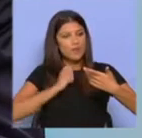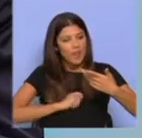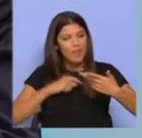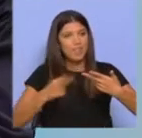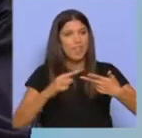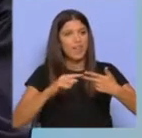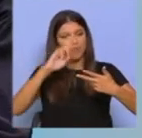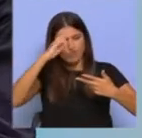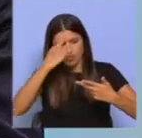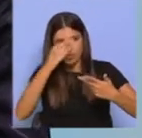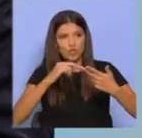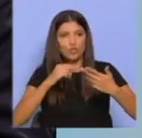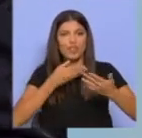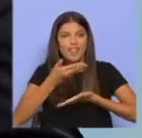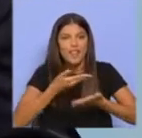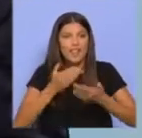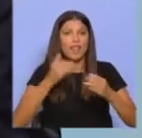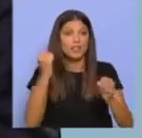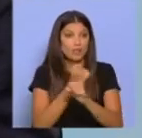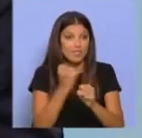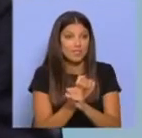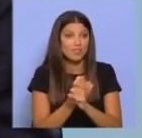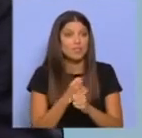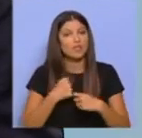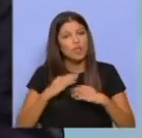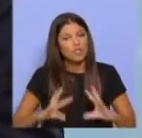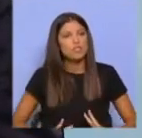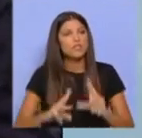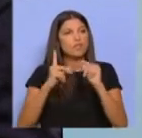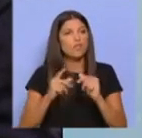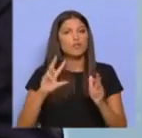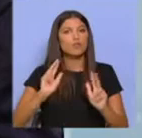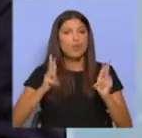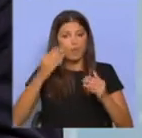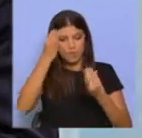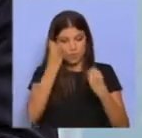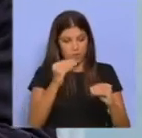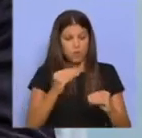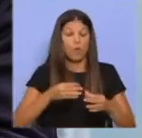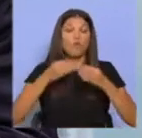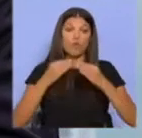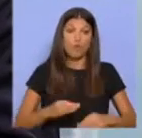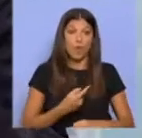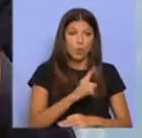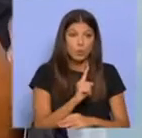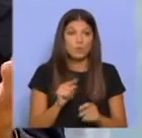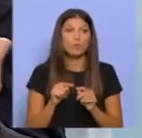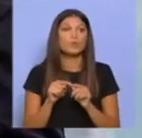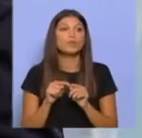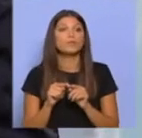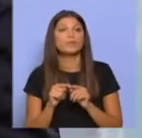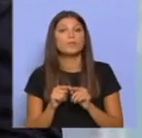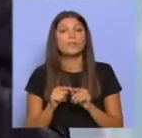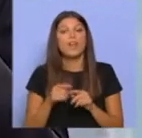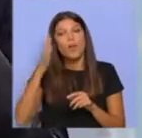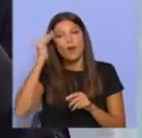a empatia e o serviço, desenvolvemos uma metodologia de educação não formal, original, portuguesa, apesar de ser uma ideia